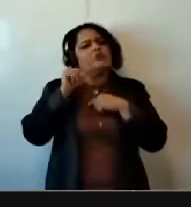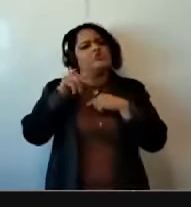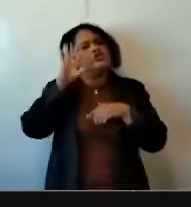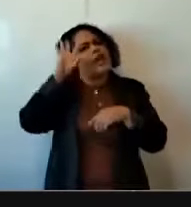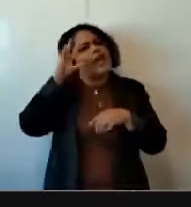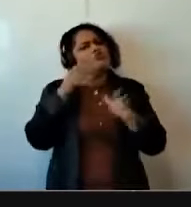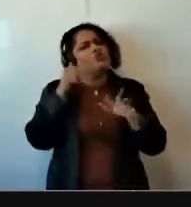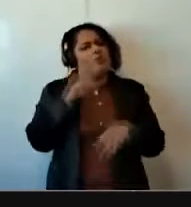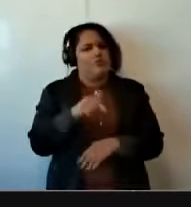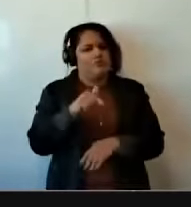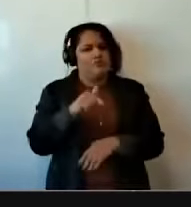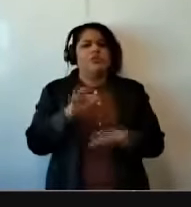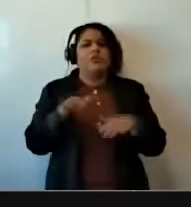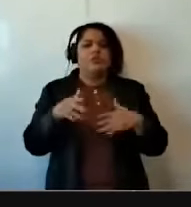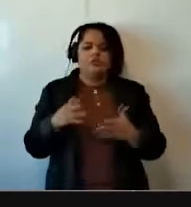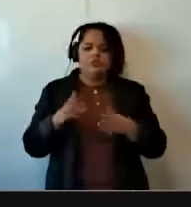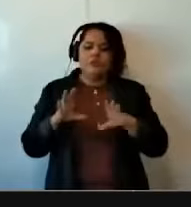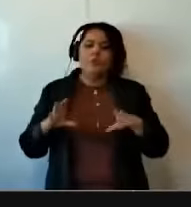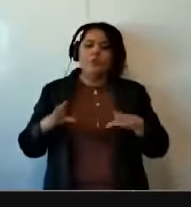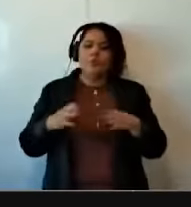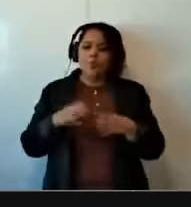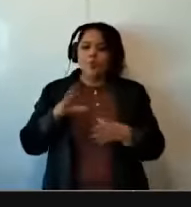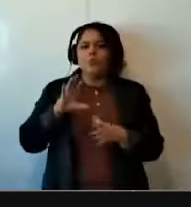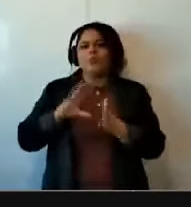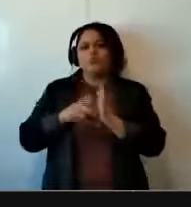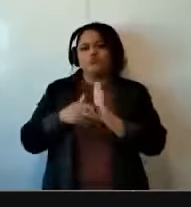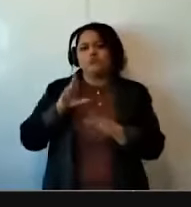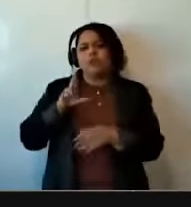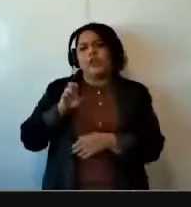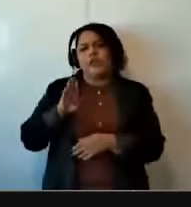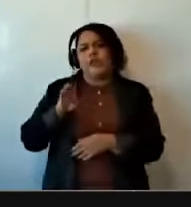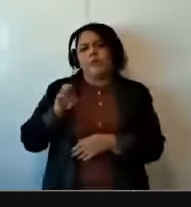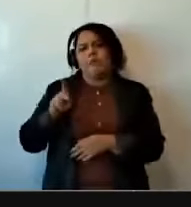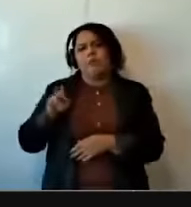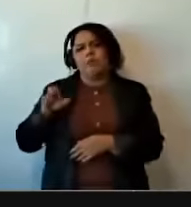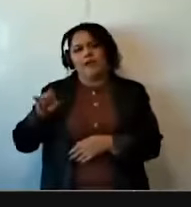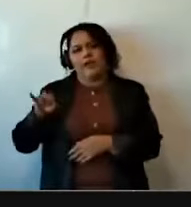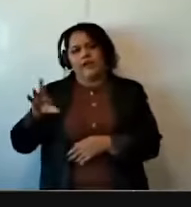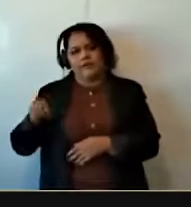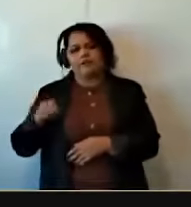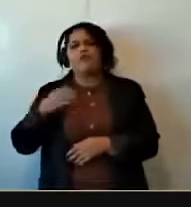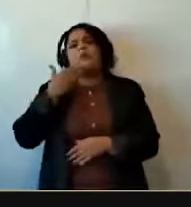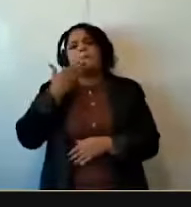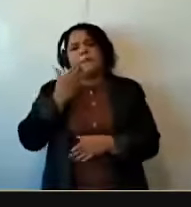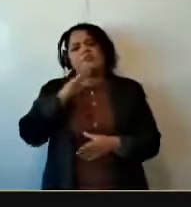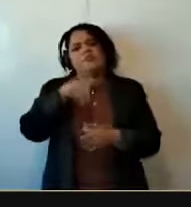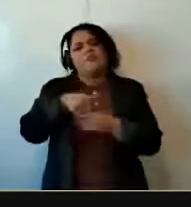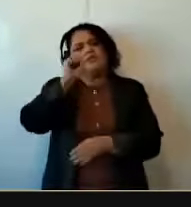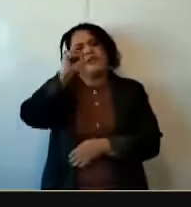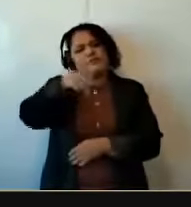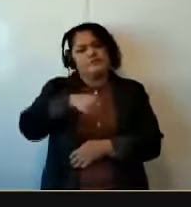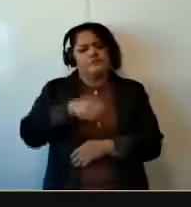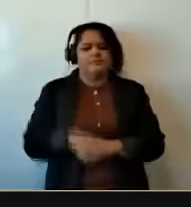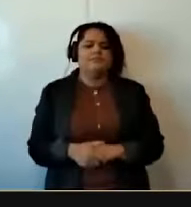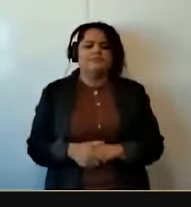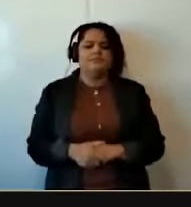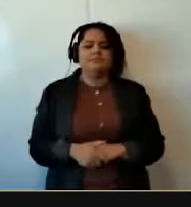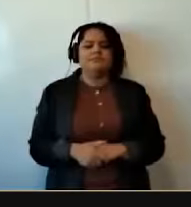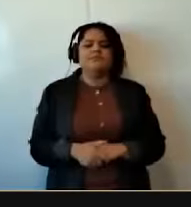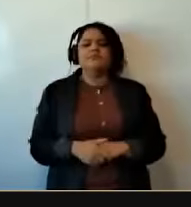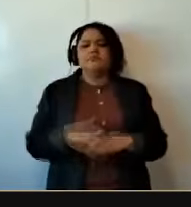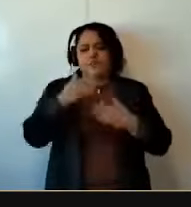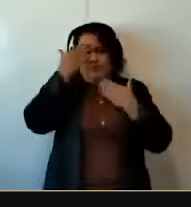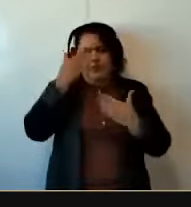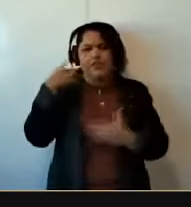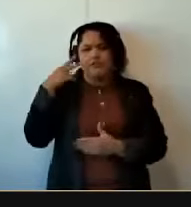bancada do Republicanos, eu quero indicar o voto sim. Obrigado, presidente. Obrigado, vereador. Com a palavra para